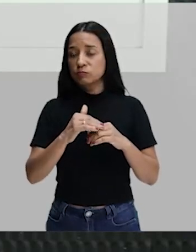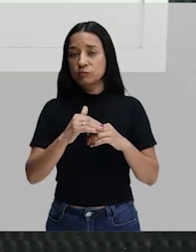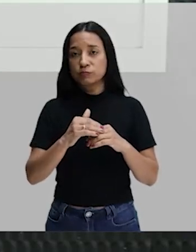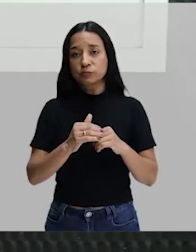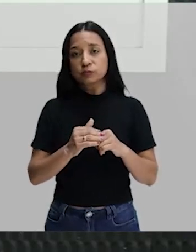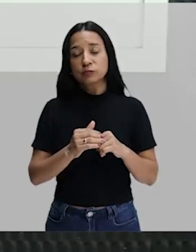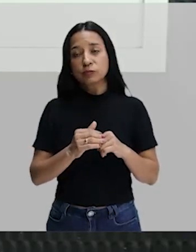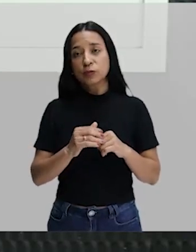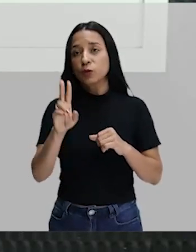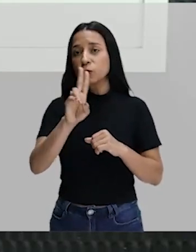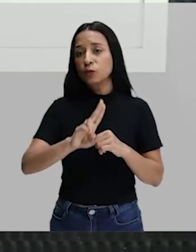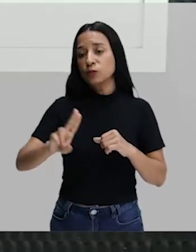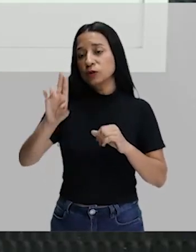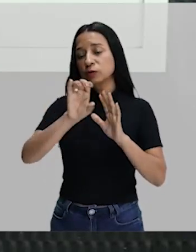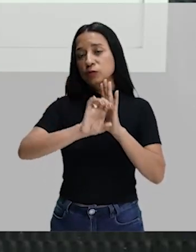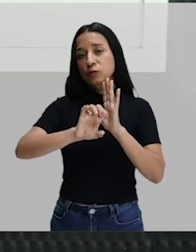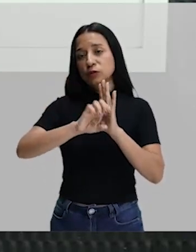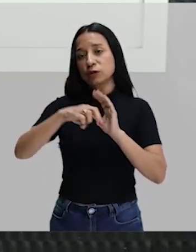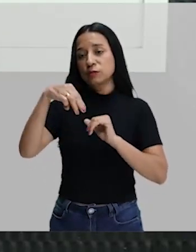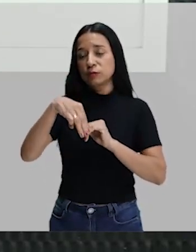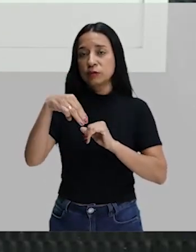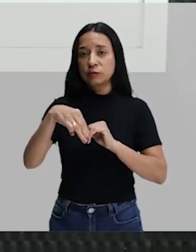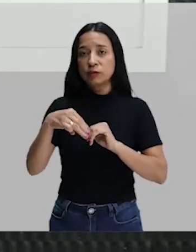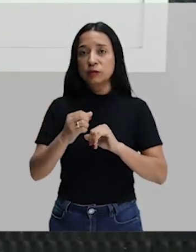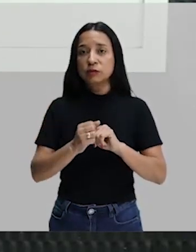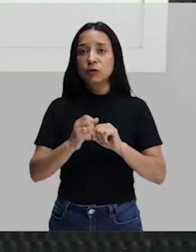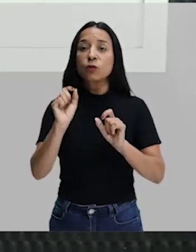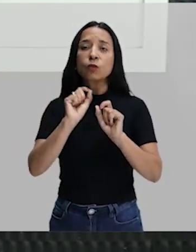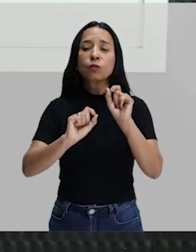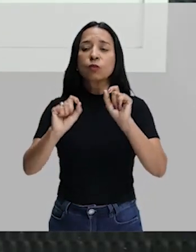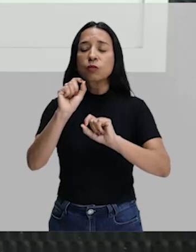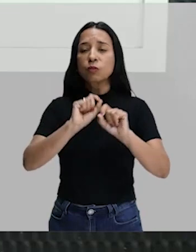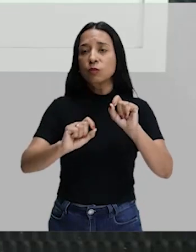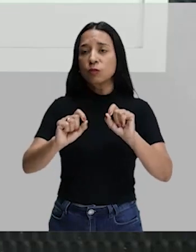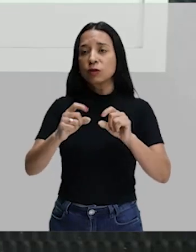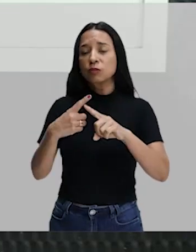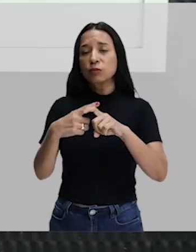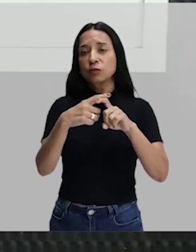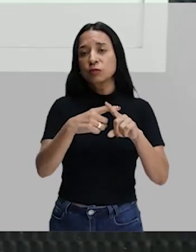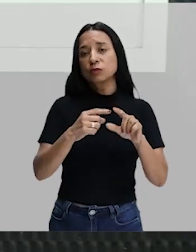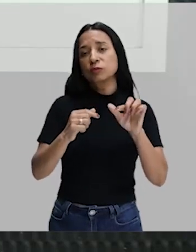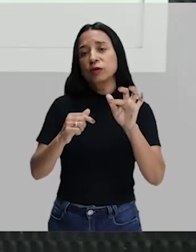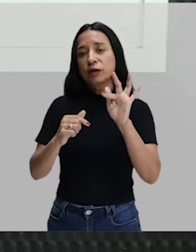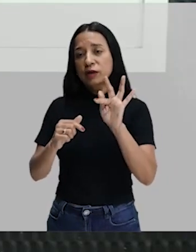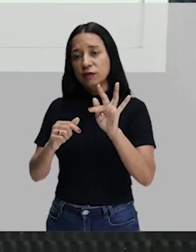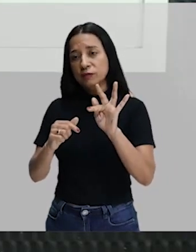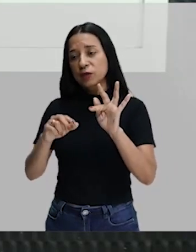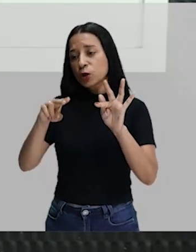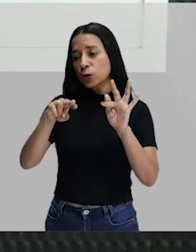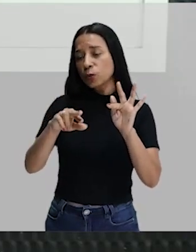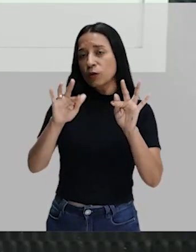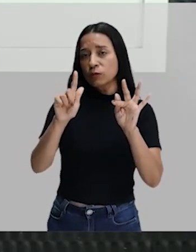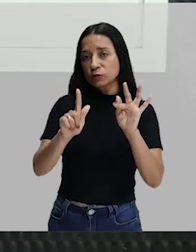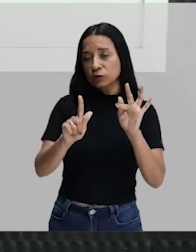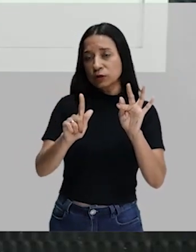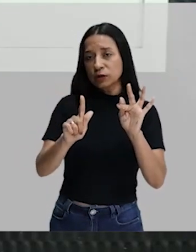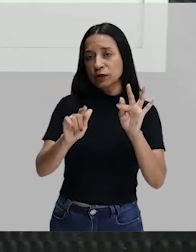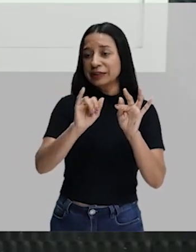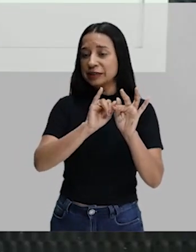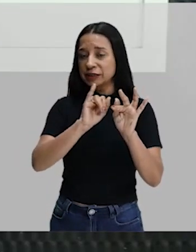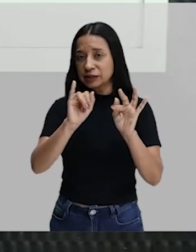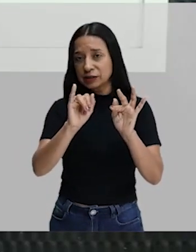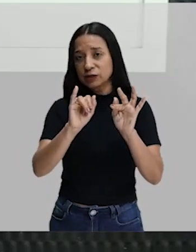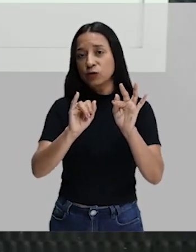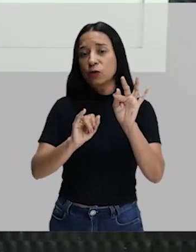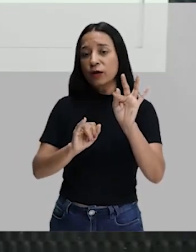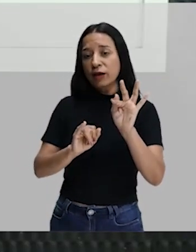aqui usando uma definiçãozinha matemática, né? Quando é que o polinômio f vai ser igual ao polinômio g? Se o f de